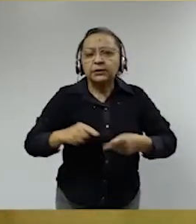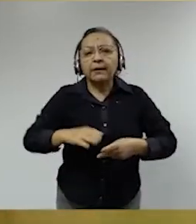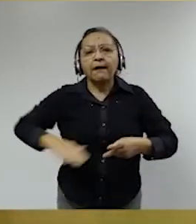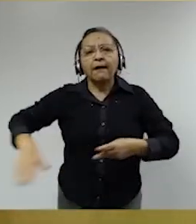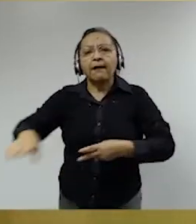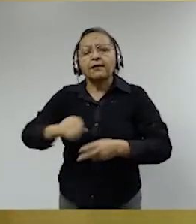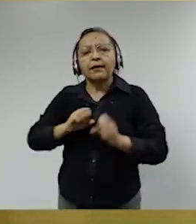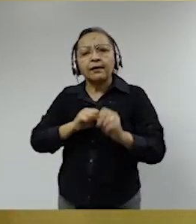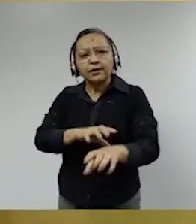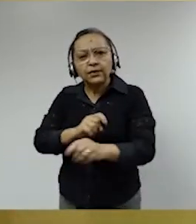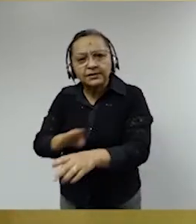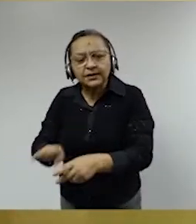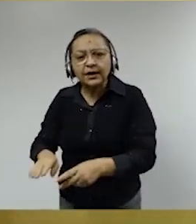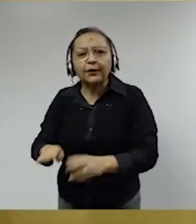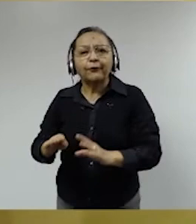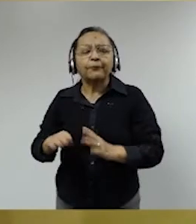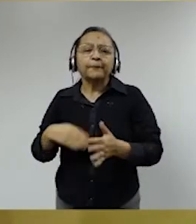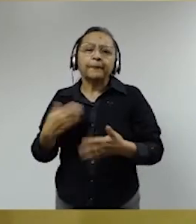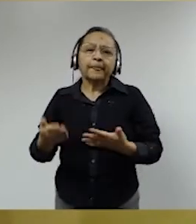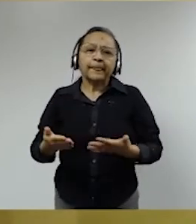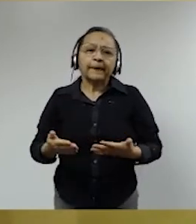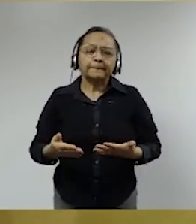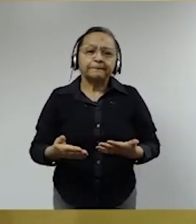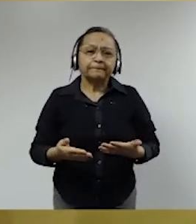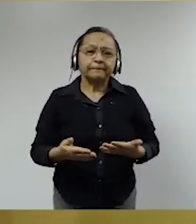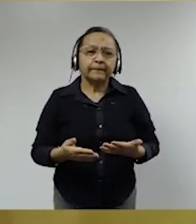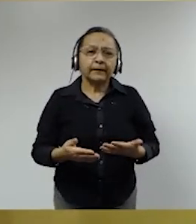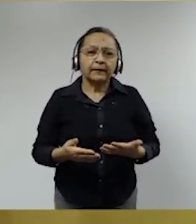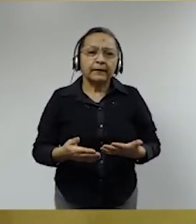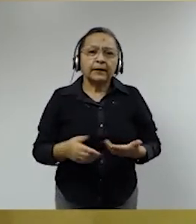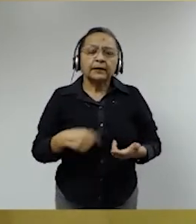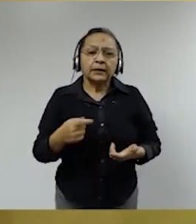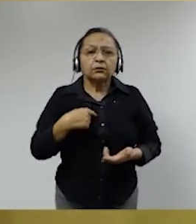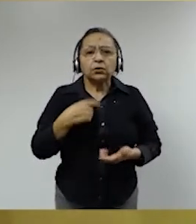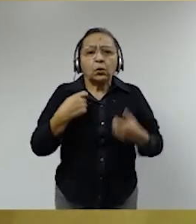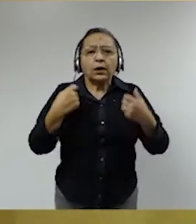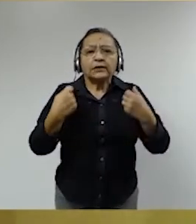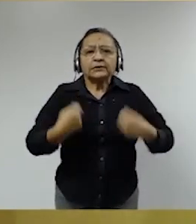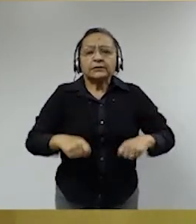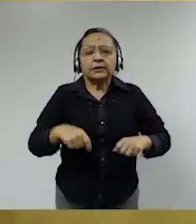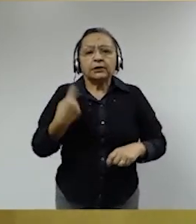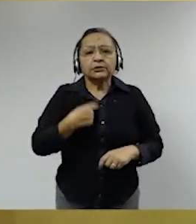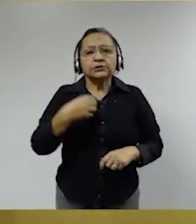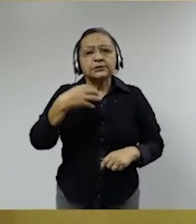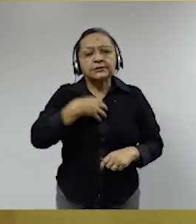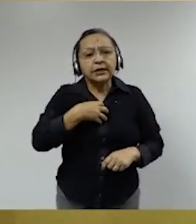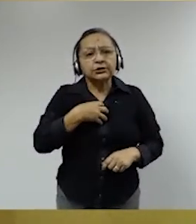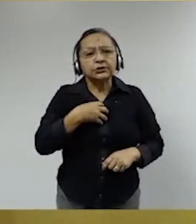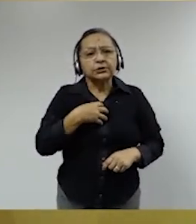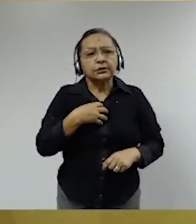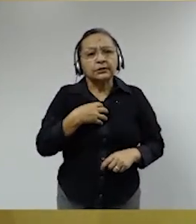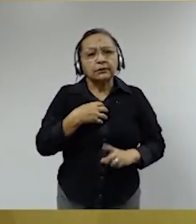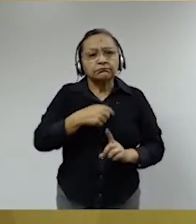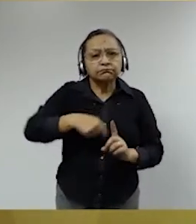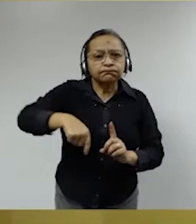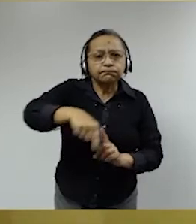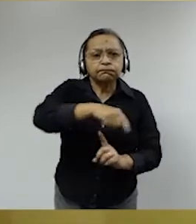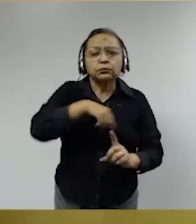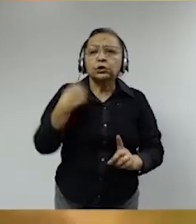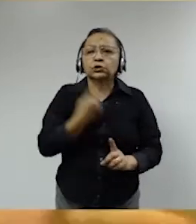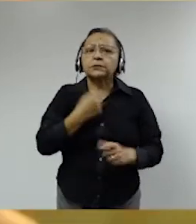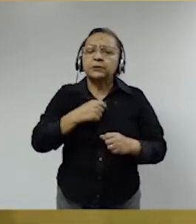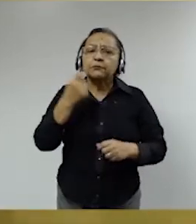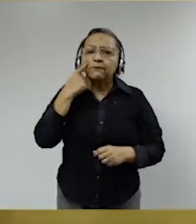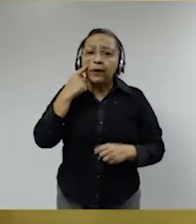educacional, né? Então, assim, a gente, às vezes, não é necessário que a gente se reinvente a roda, a gente só tem que olhar para a